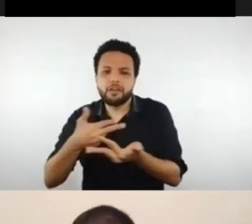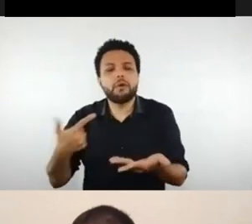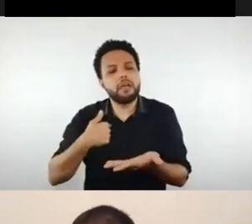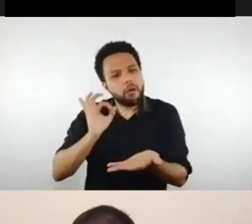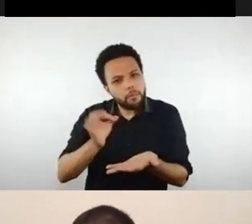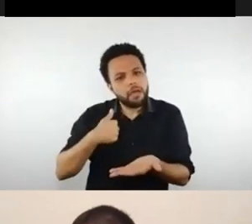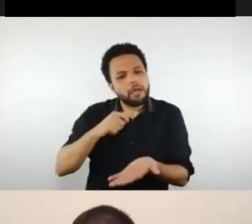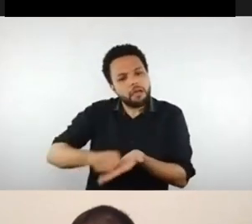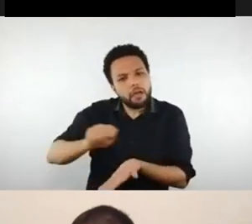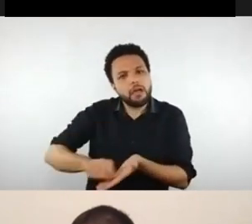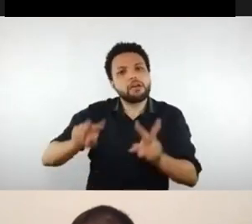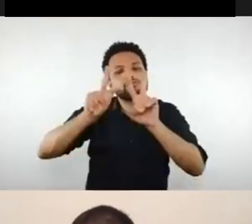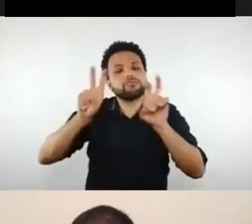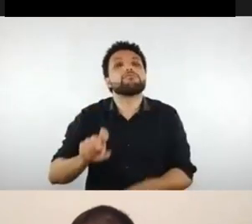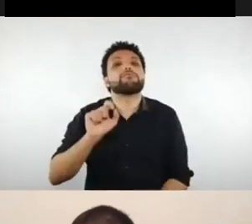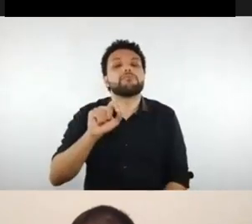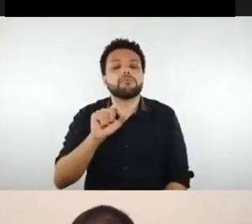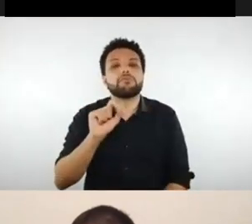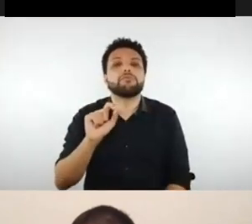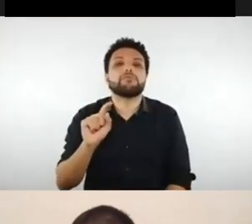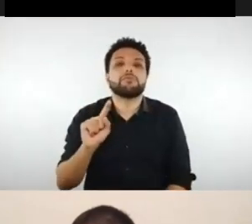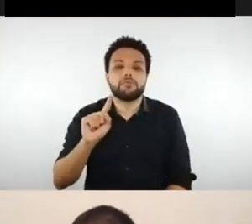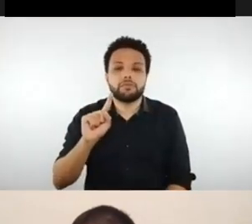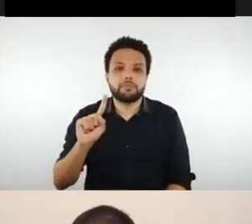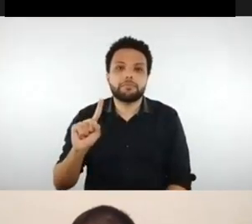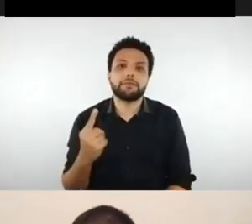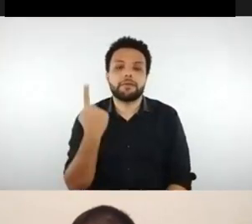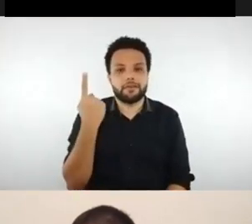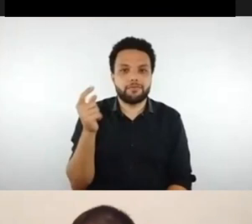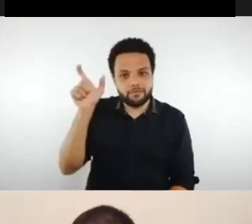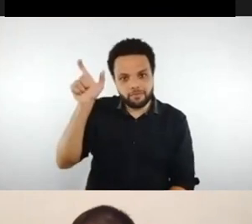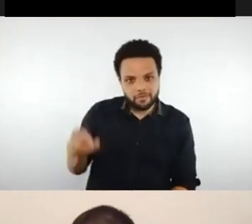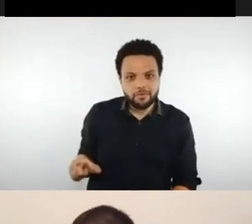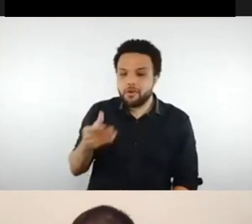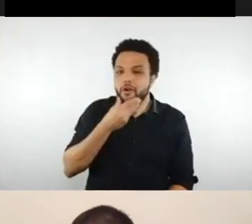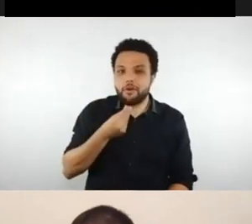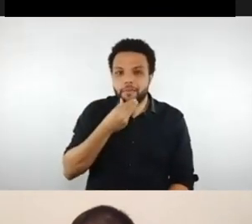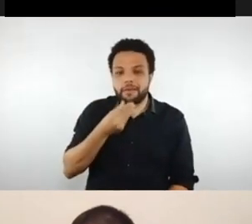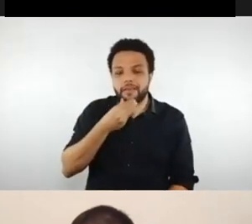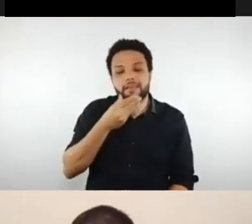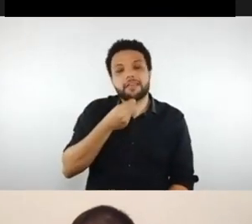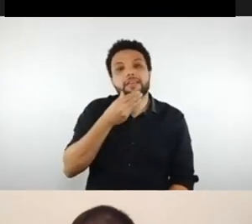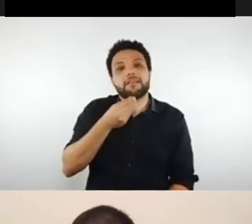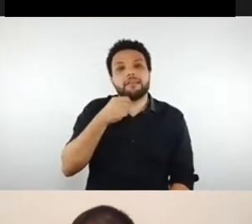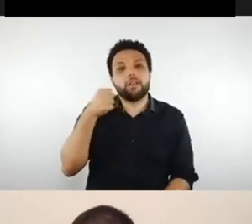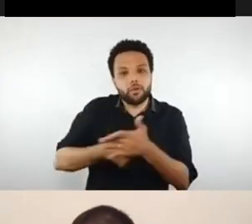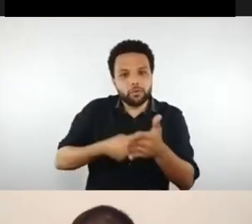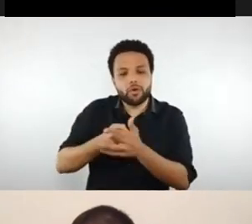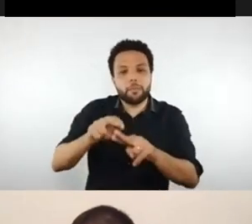artigo sobre o primeiro estadista brasileiro, Hipólito da Costa, que viveu em Londres durante 14 anos,